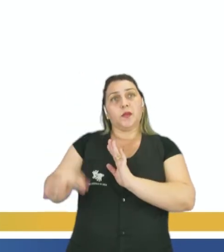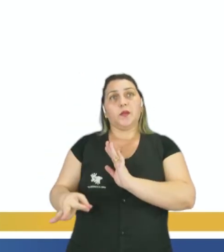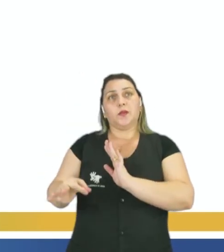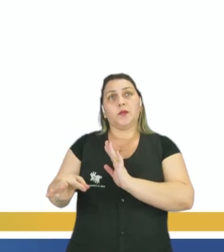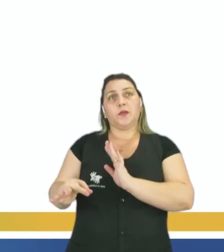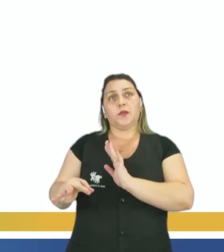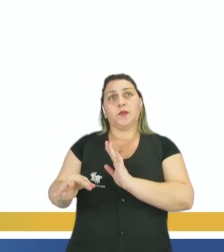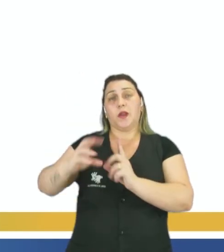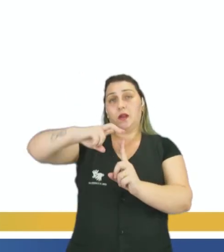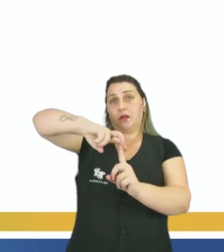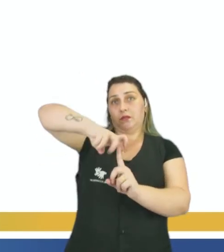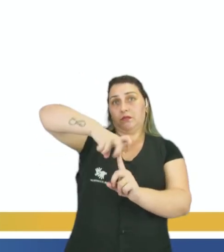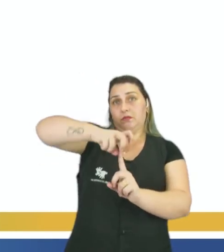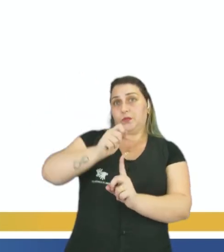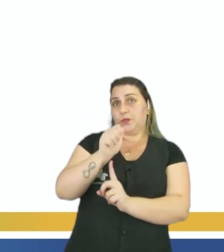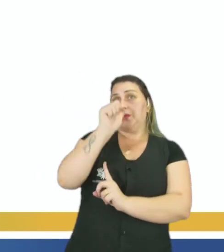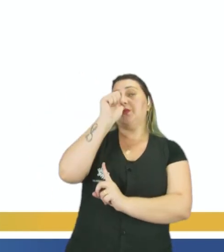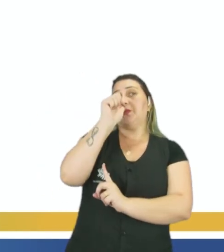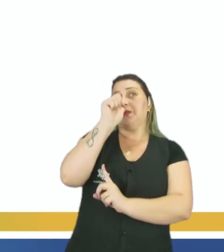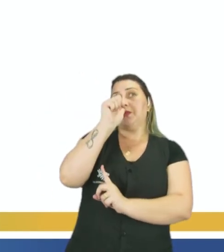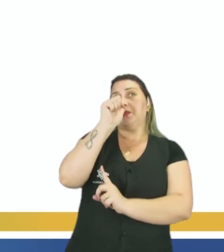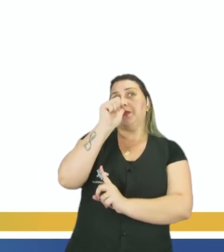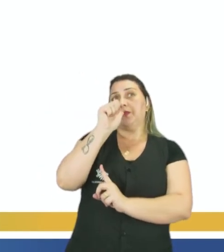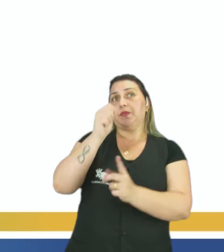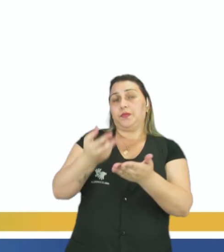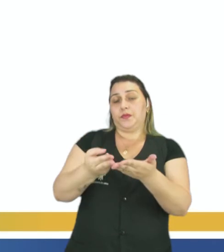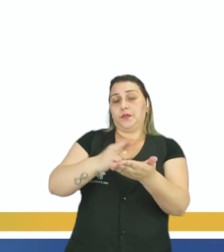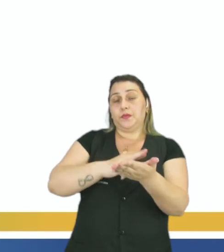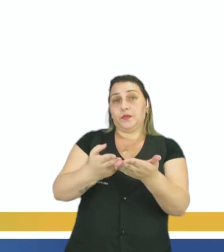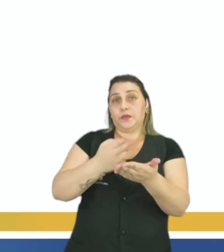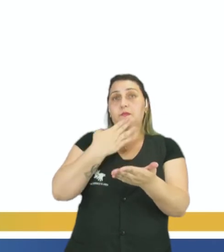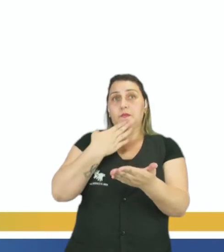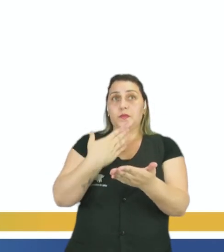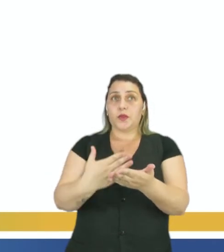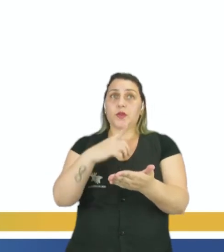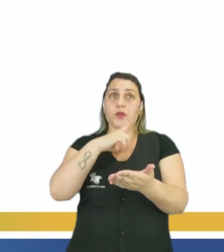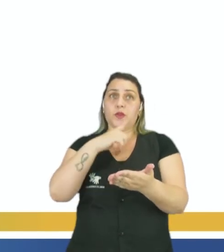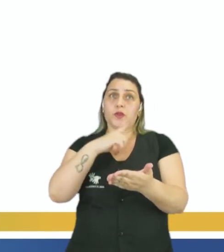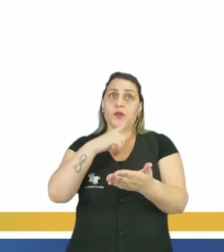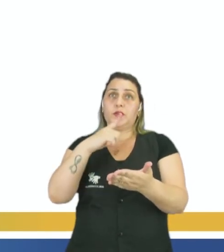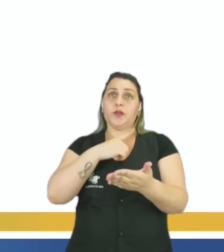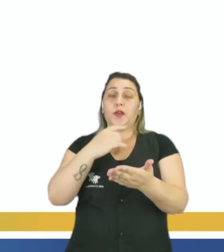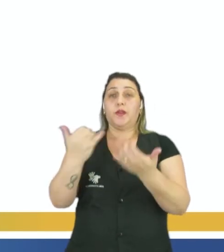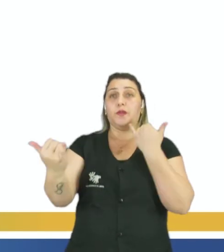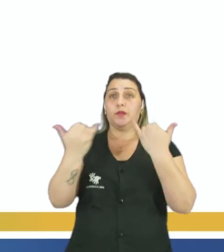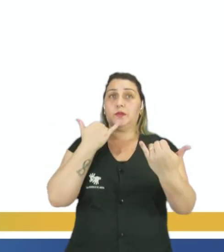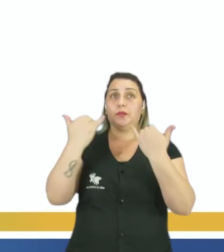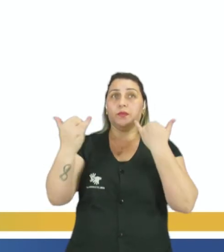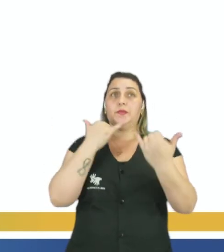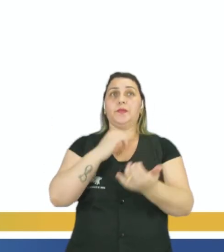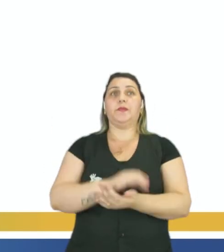tomar refrigerante. No cardápio constava a seguinte informação: